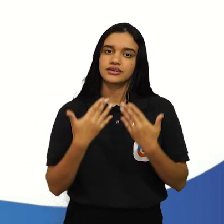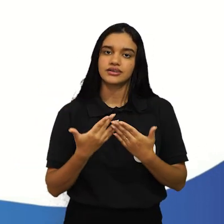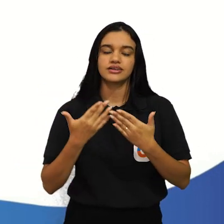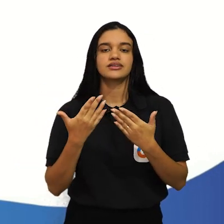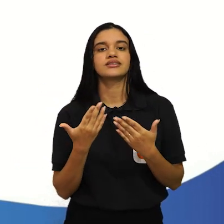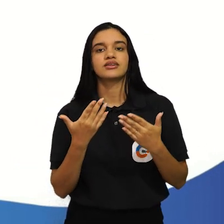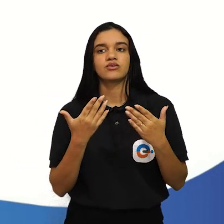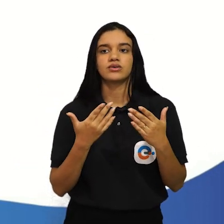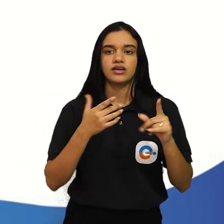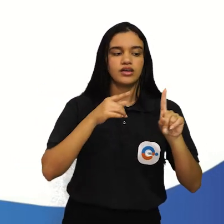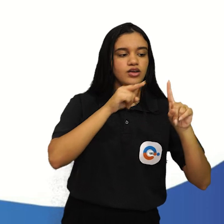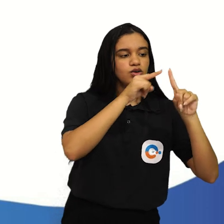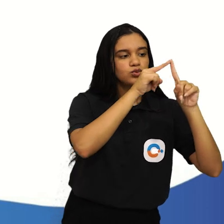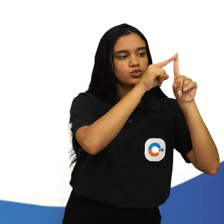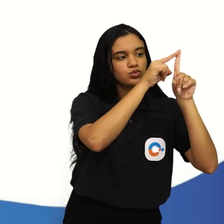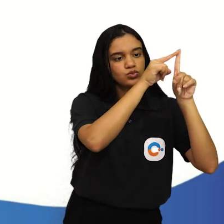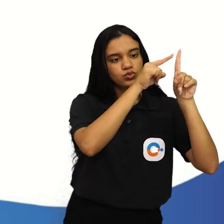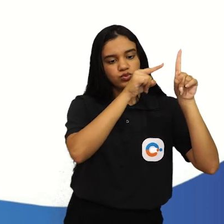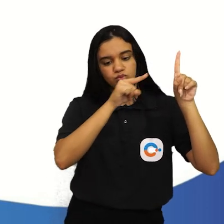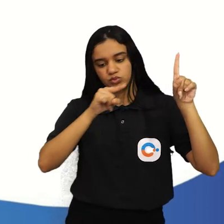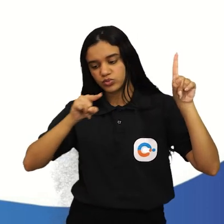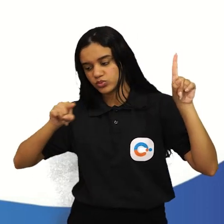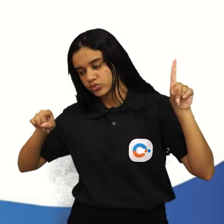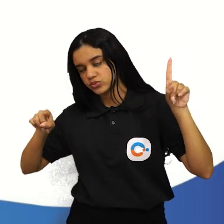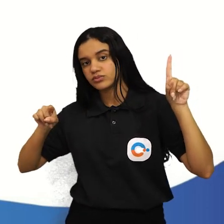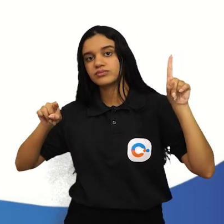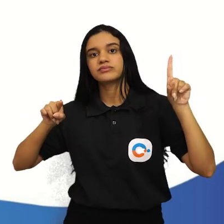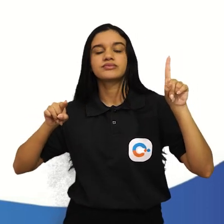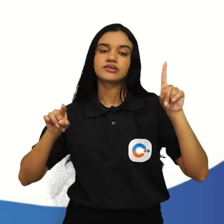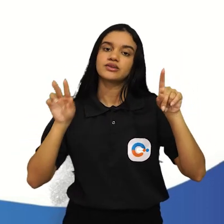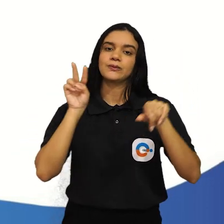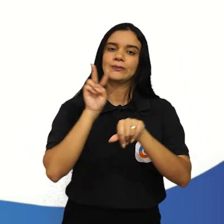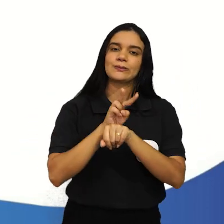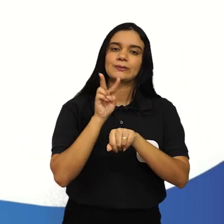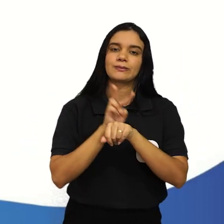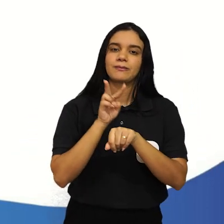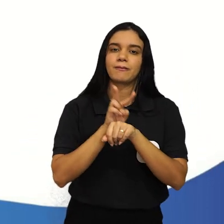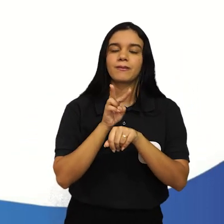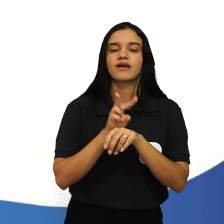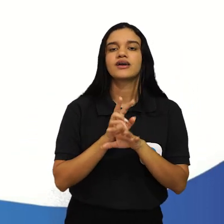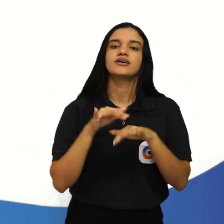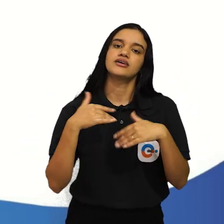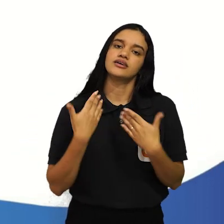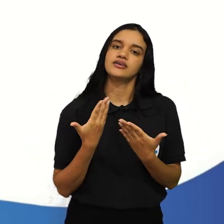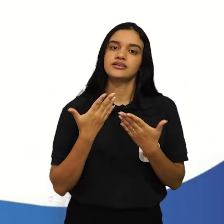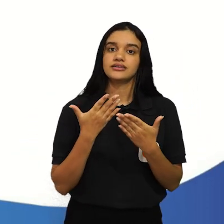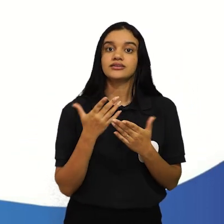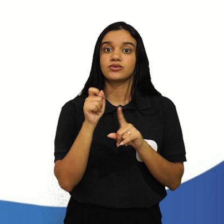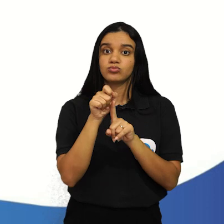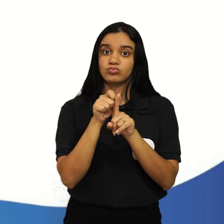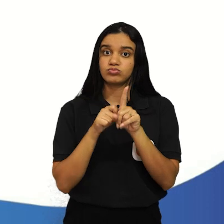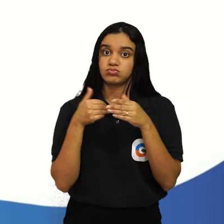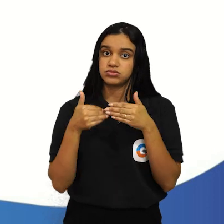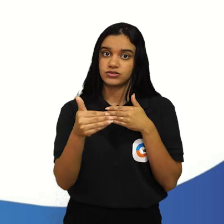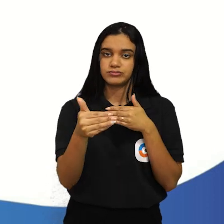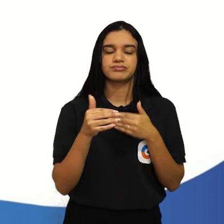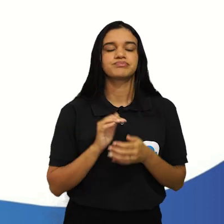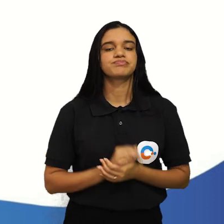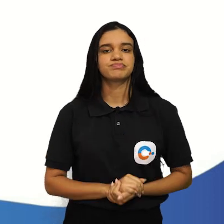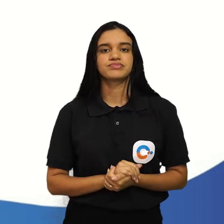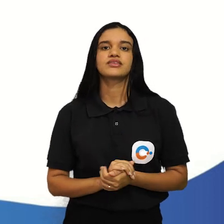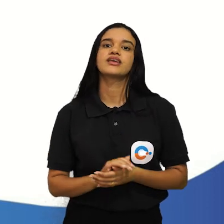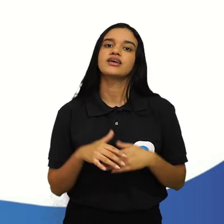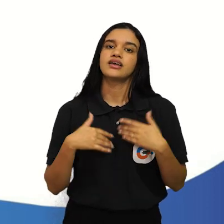tendência linear observada no monitoramento se prolongue pelos próximos meses. Nas